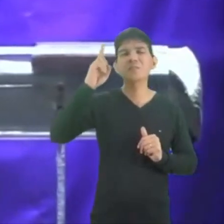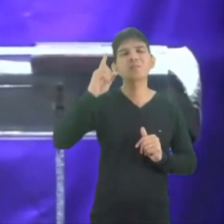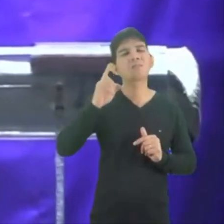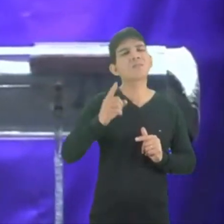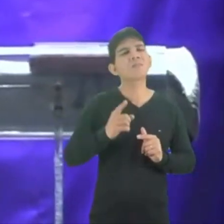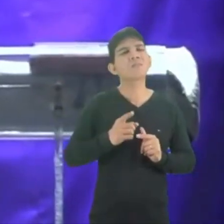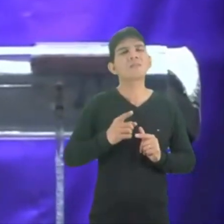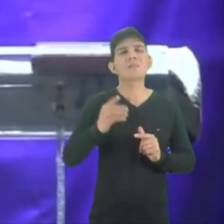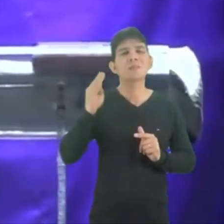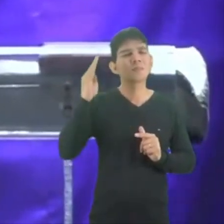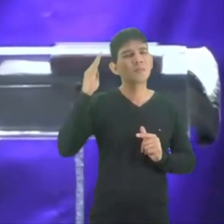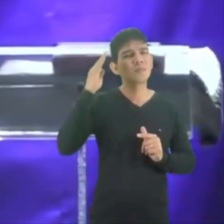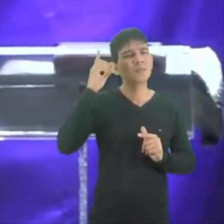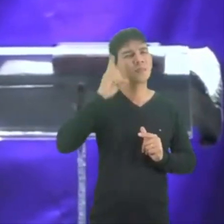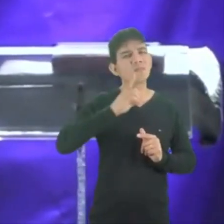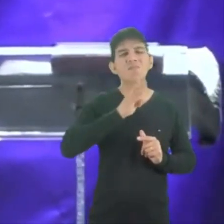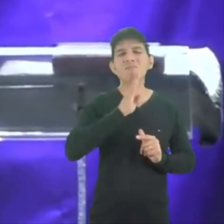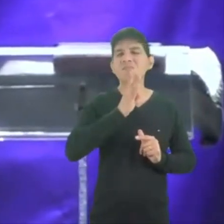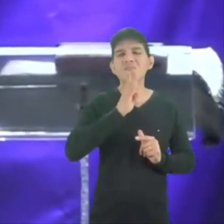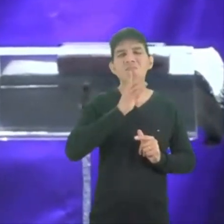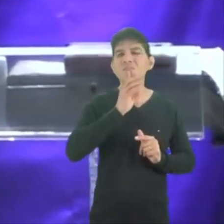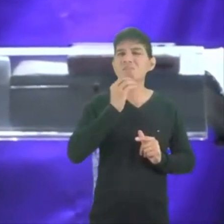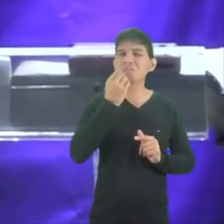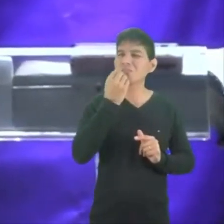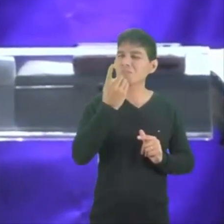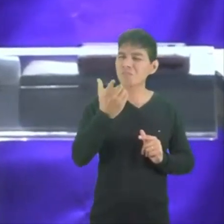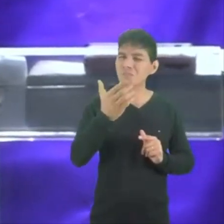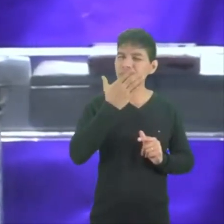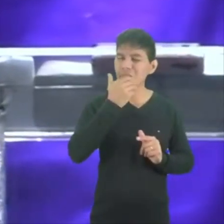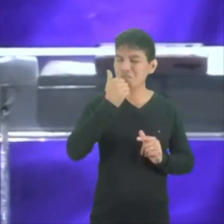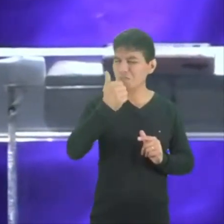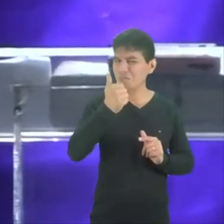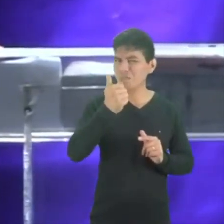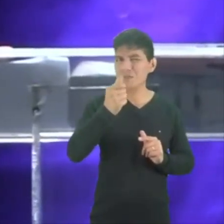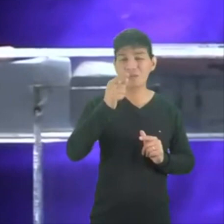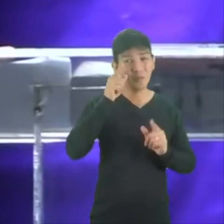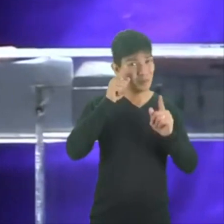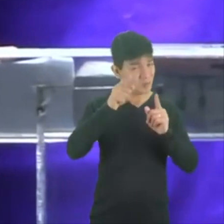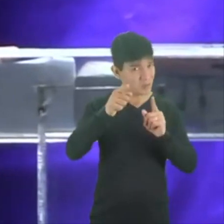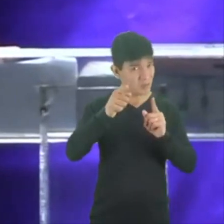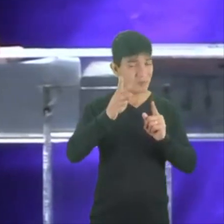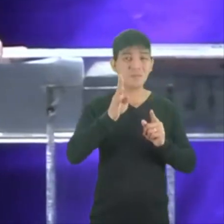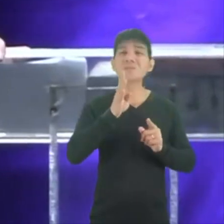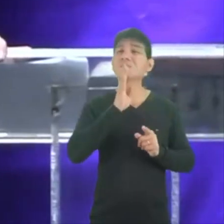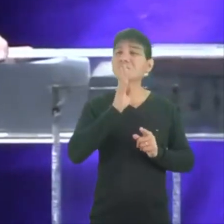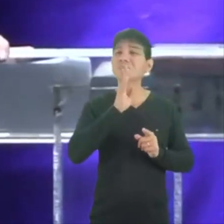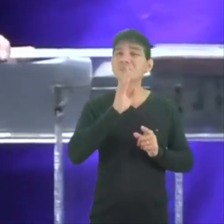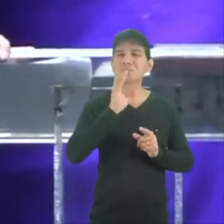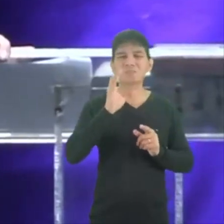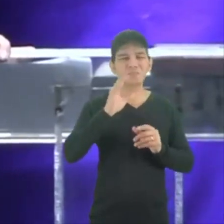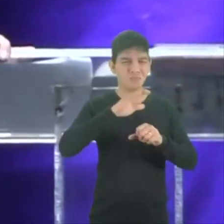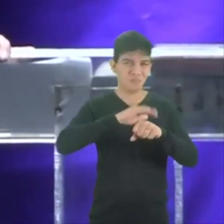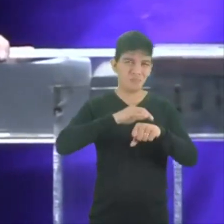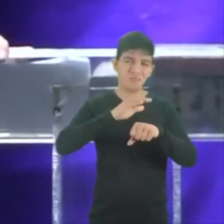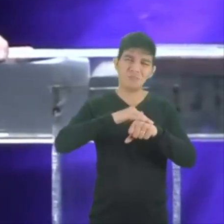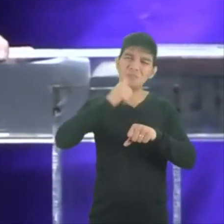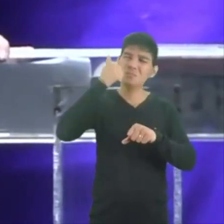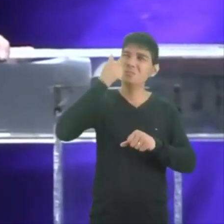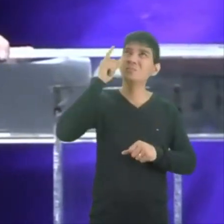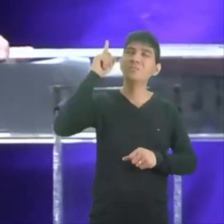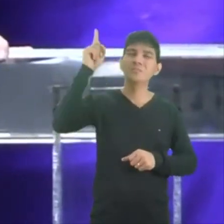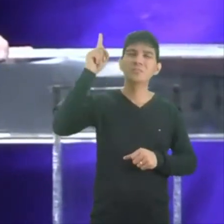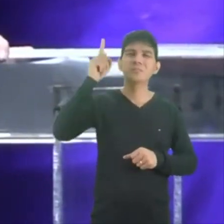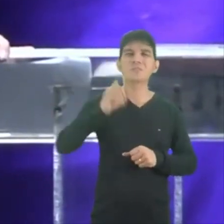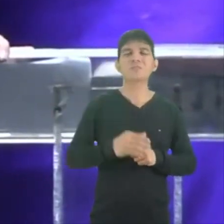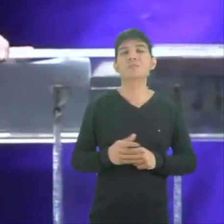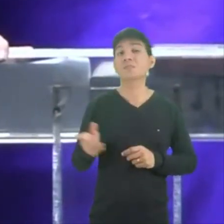bem. Você precisa conhecer melhor Deus. Você não conhece Deus vindo para cá, para esse culto, das